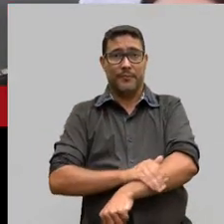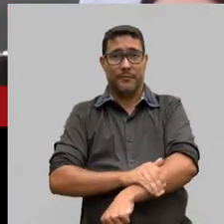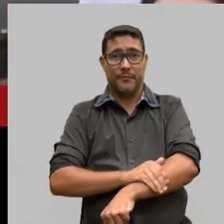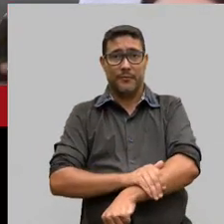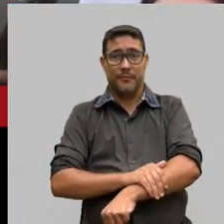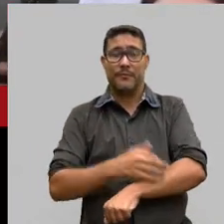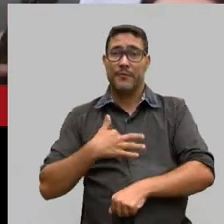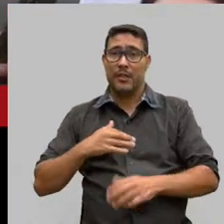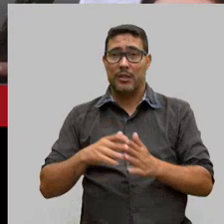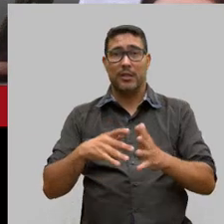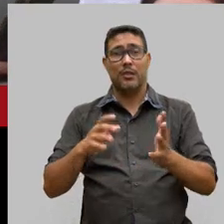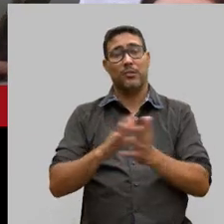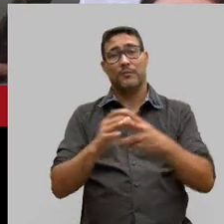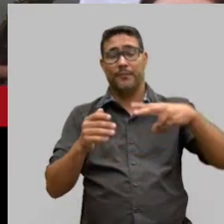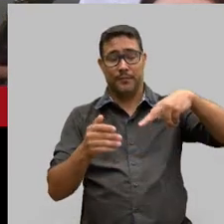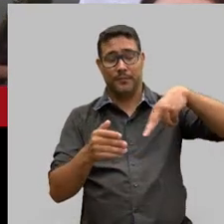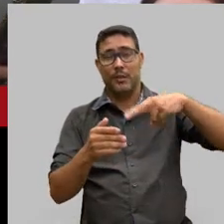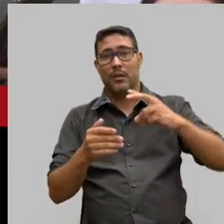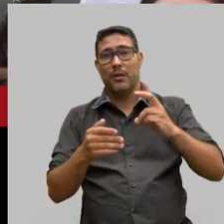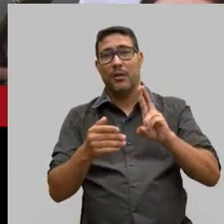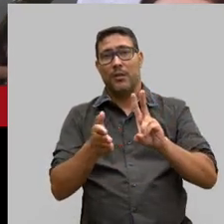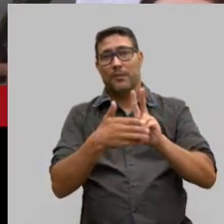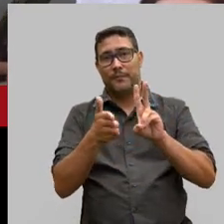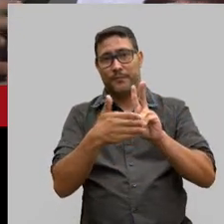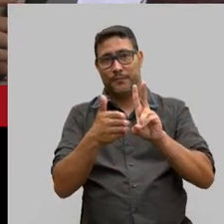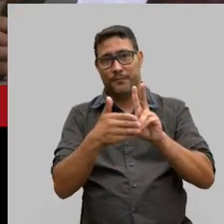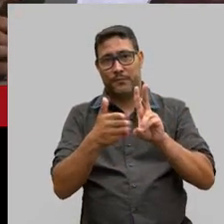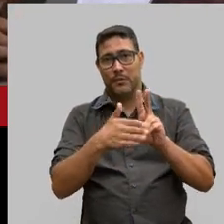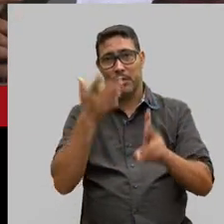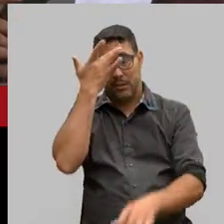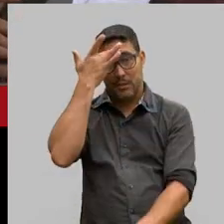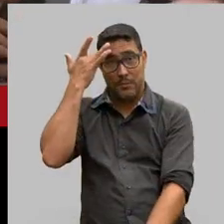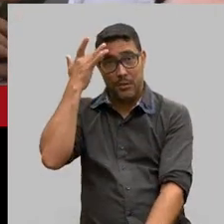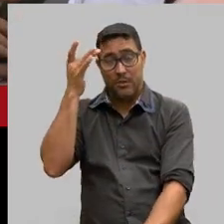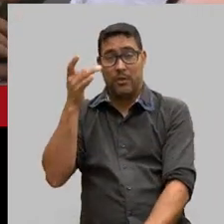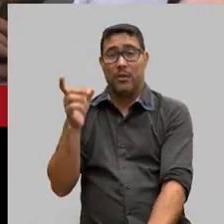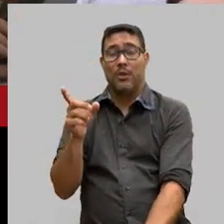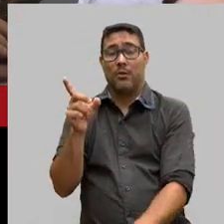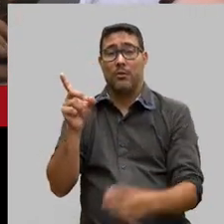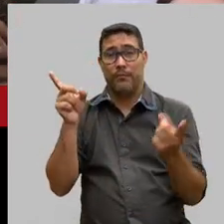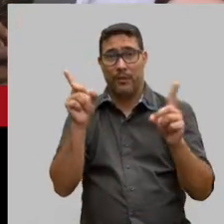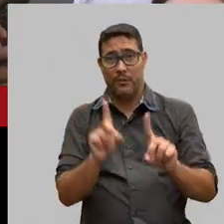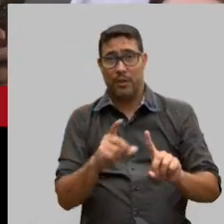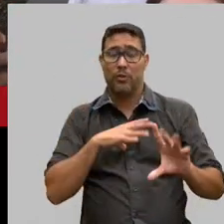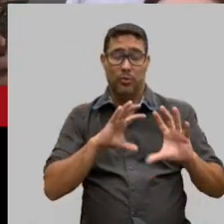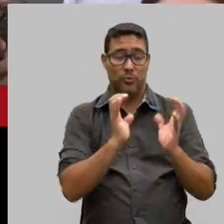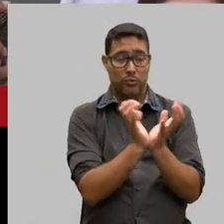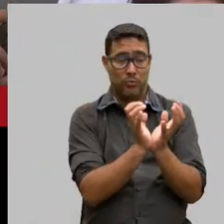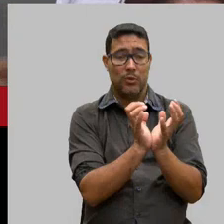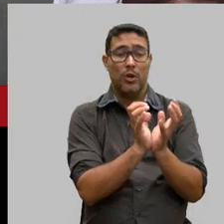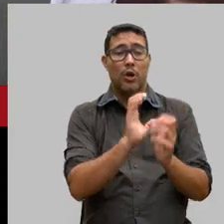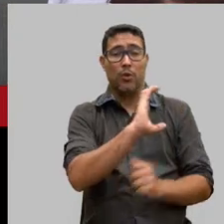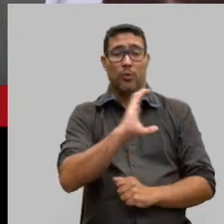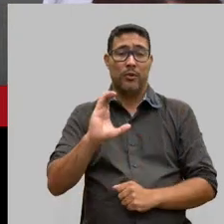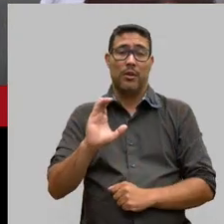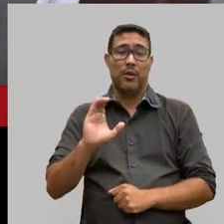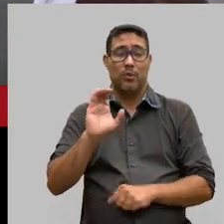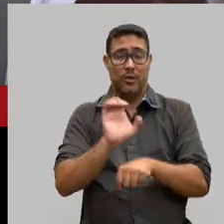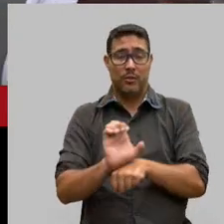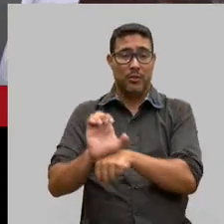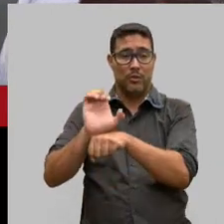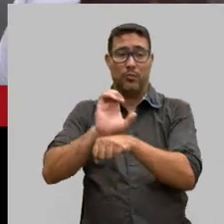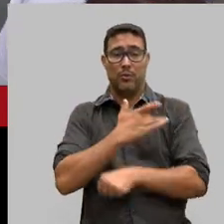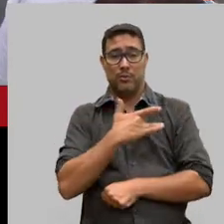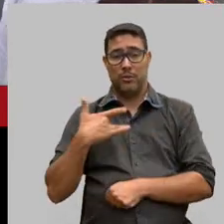origem indígena e sou pessoa com deficiência estou aqui hoje representando o Conselho Estadual de Saúde de Minas Gerais